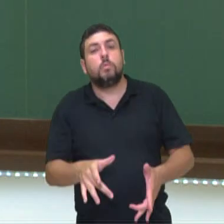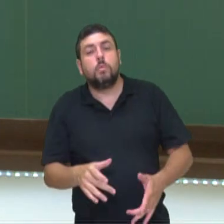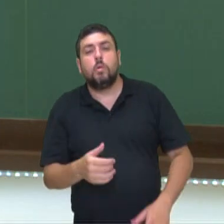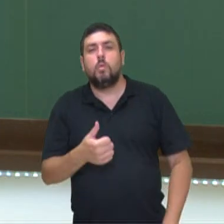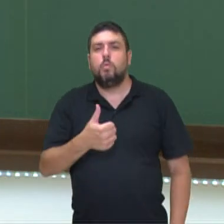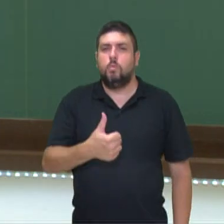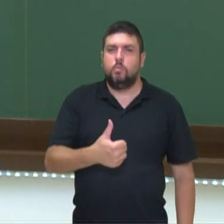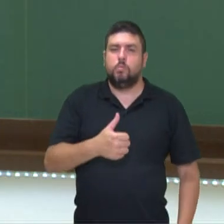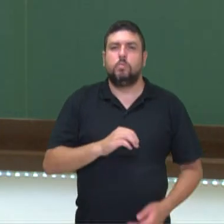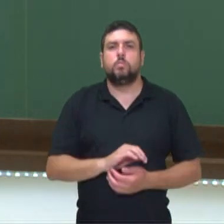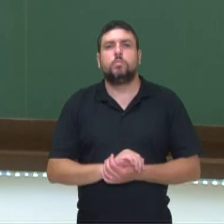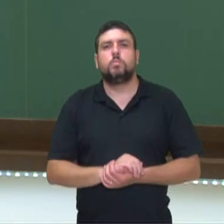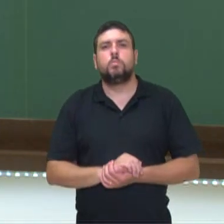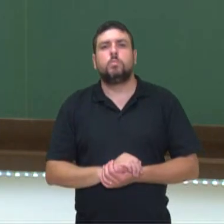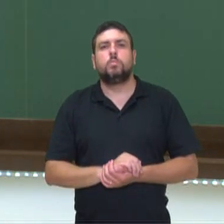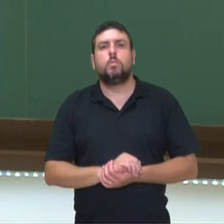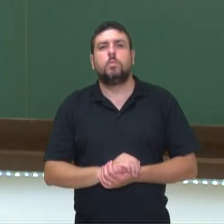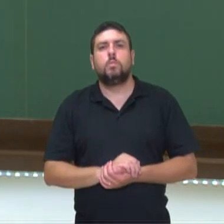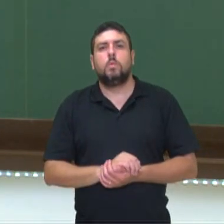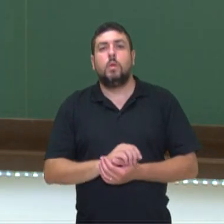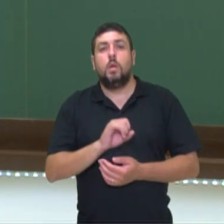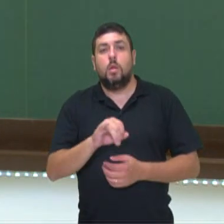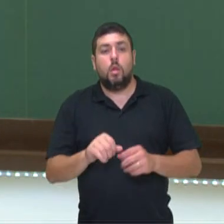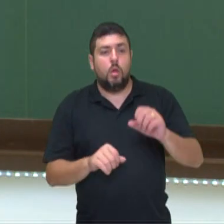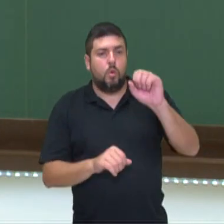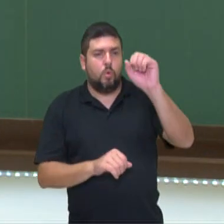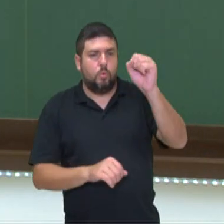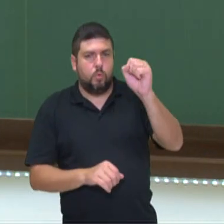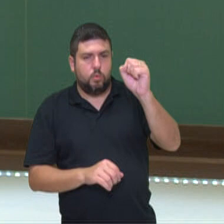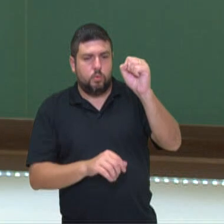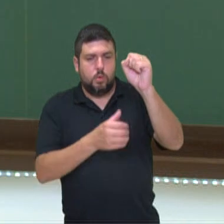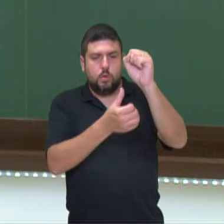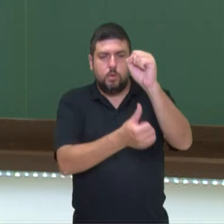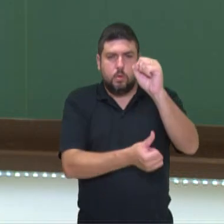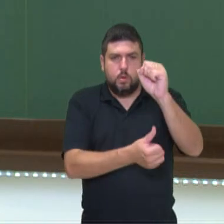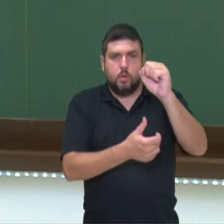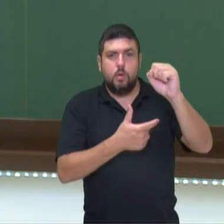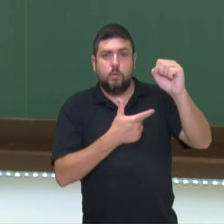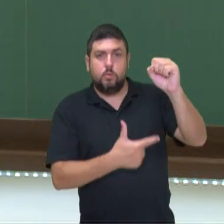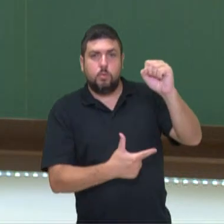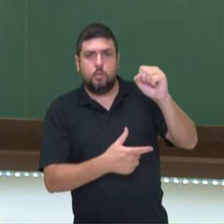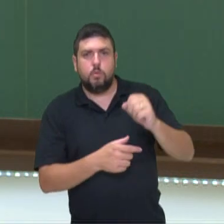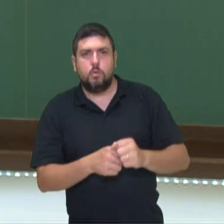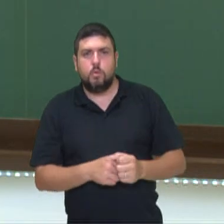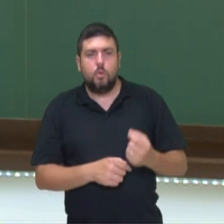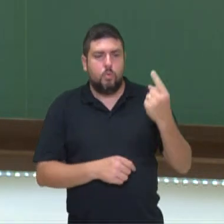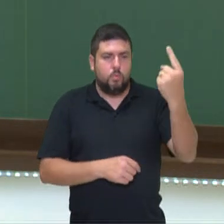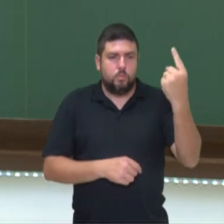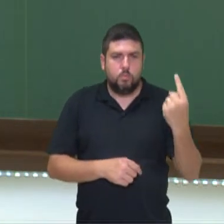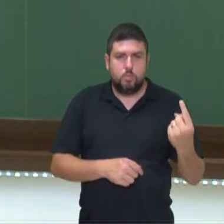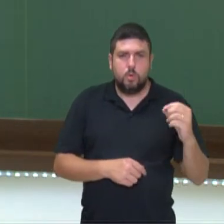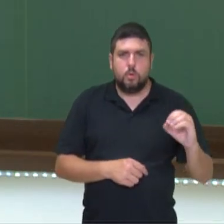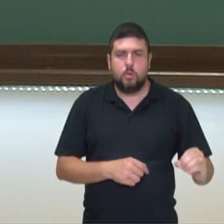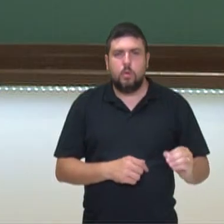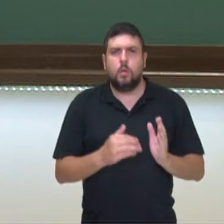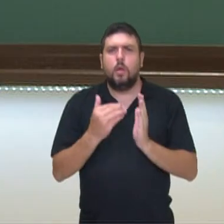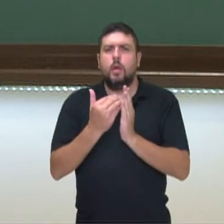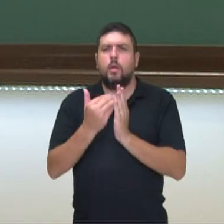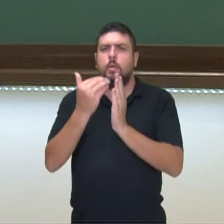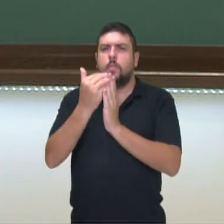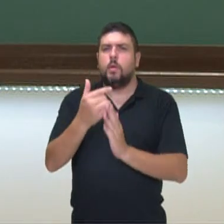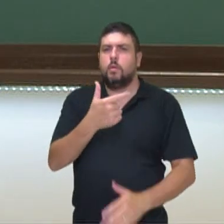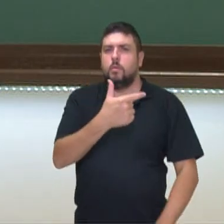1. Se eu fizer 8 menos 6, 2. 1 menos 1, 0. 218 participantes a